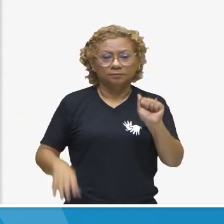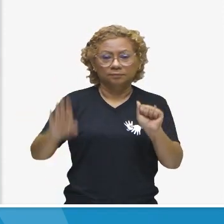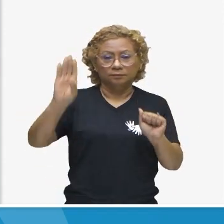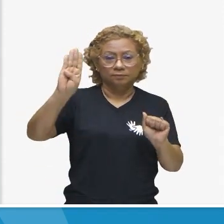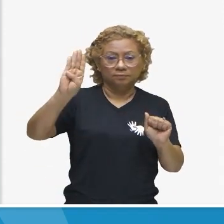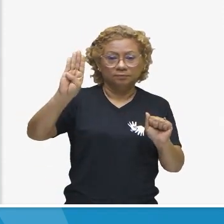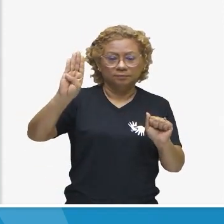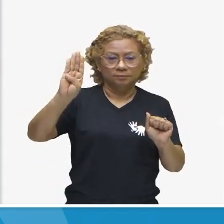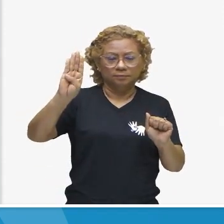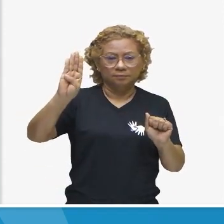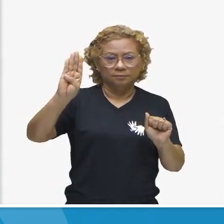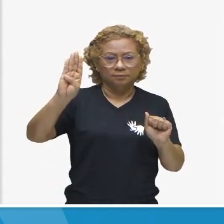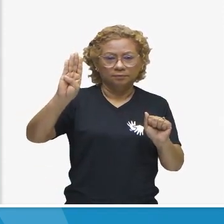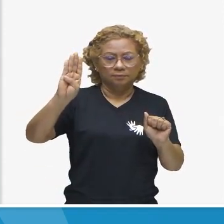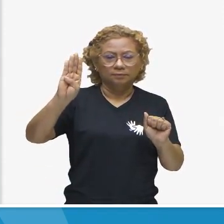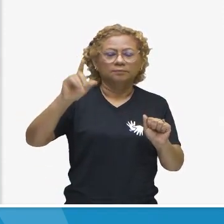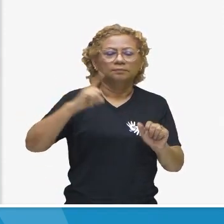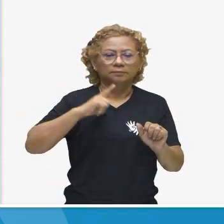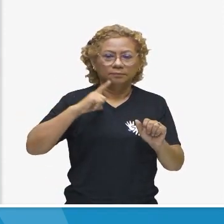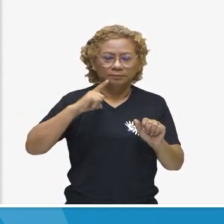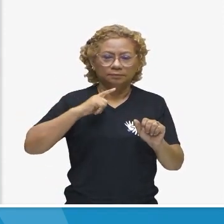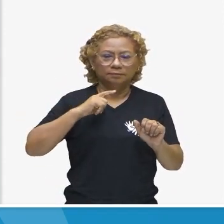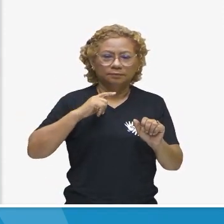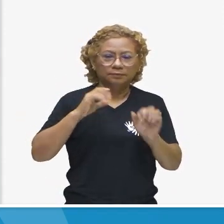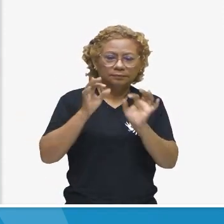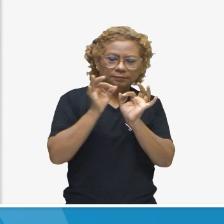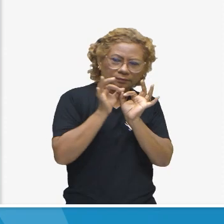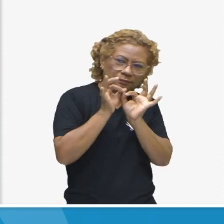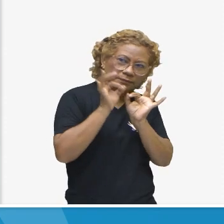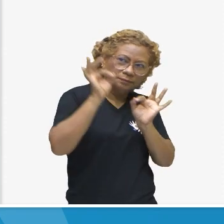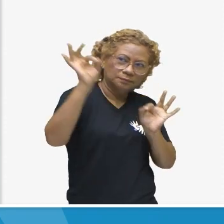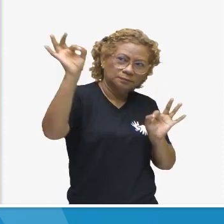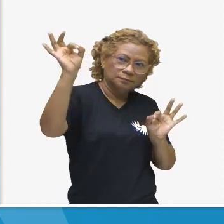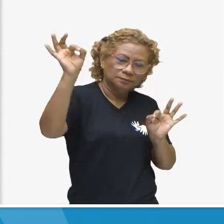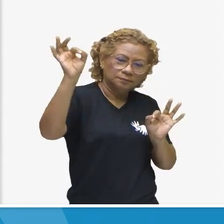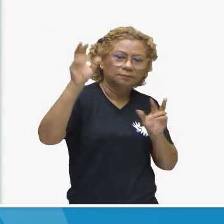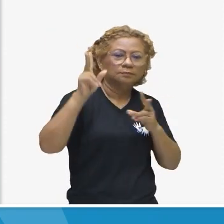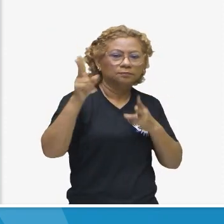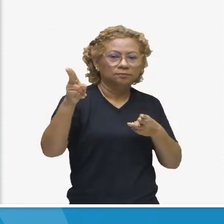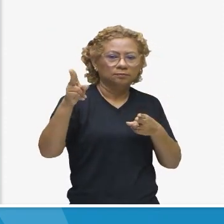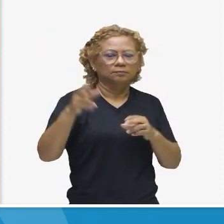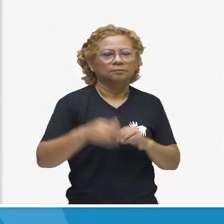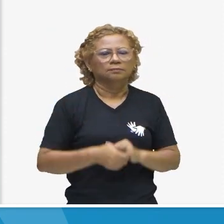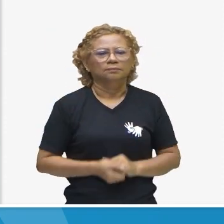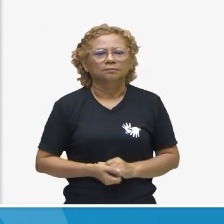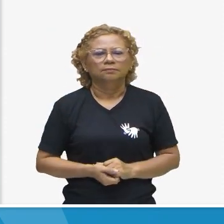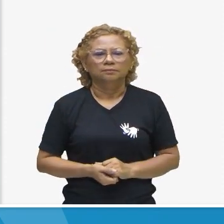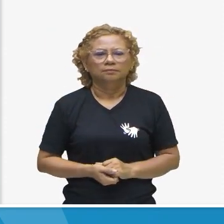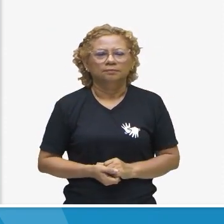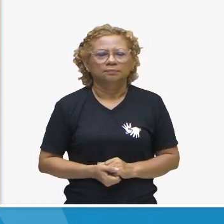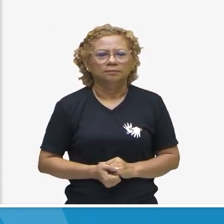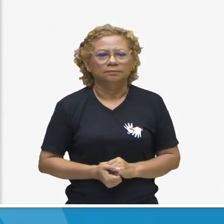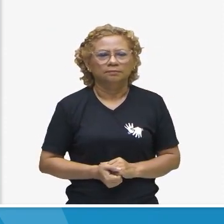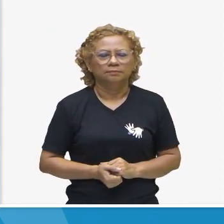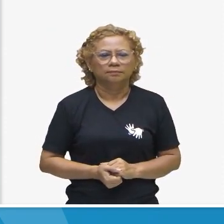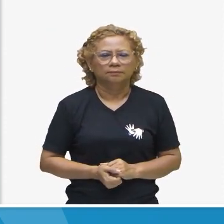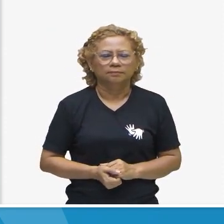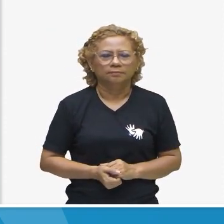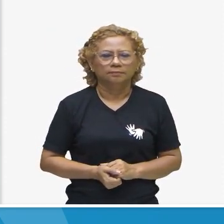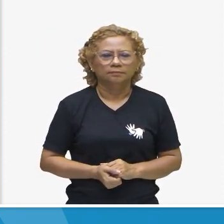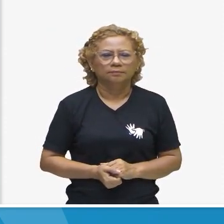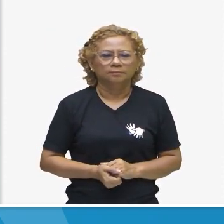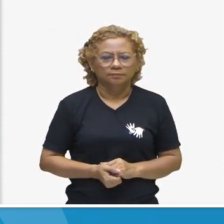ou seja, têm a mesma distância, equidistantes, têm distâncias iguais, tá?